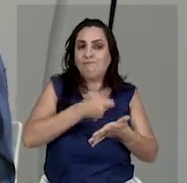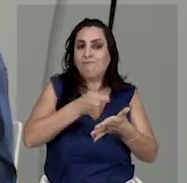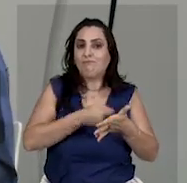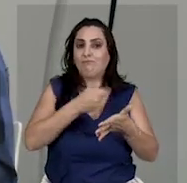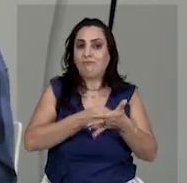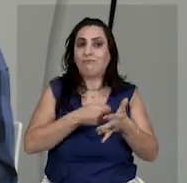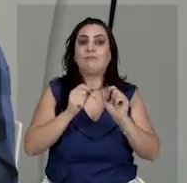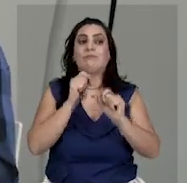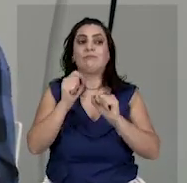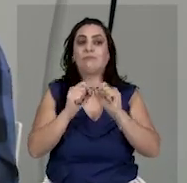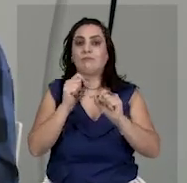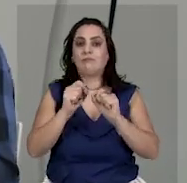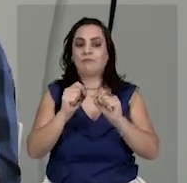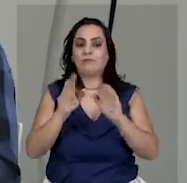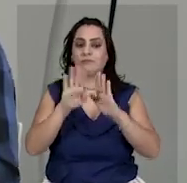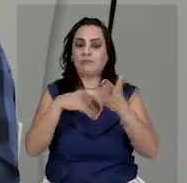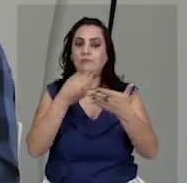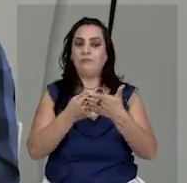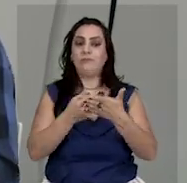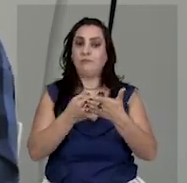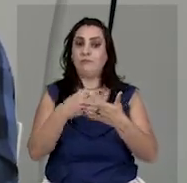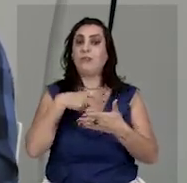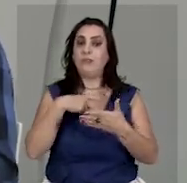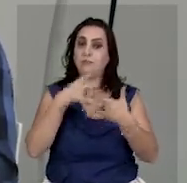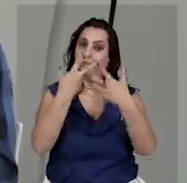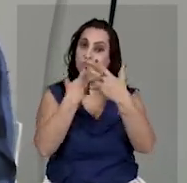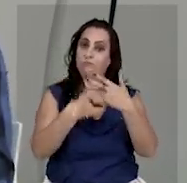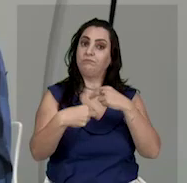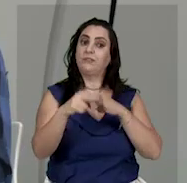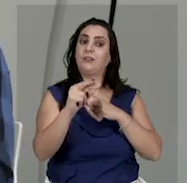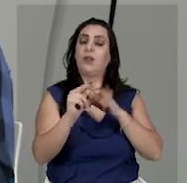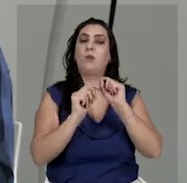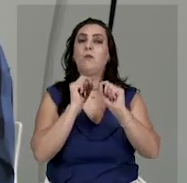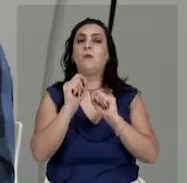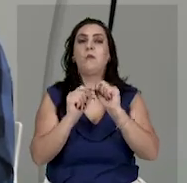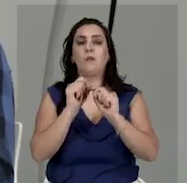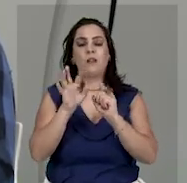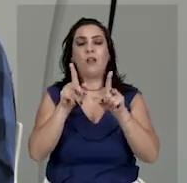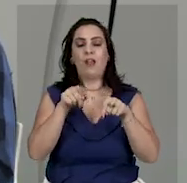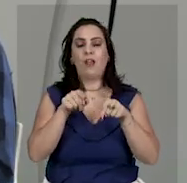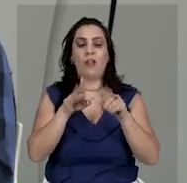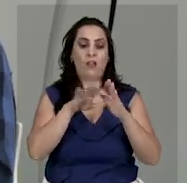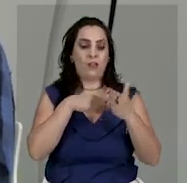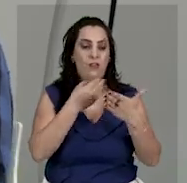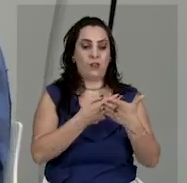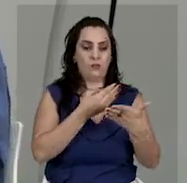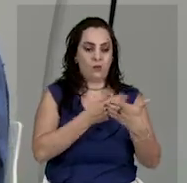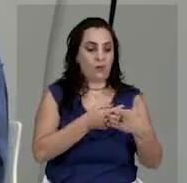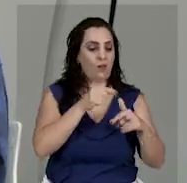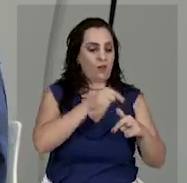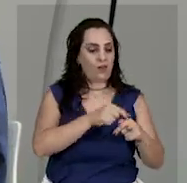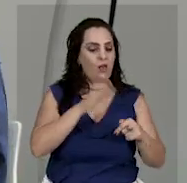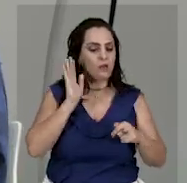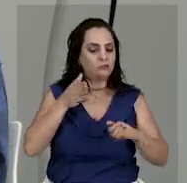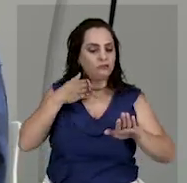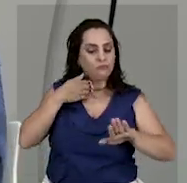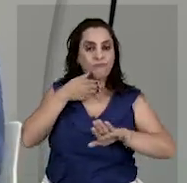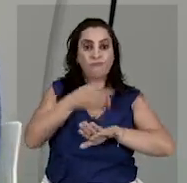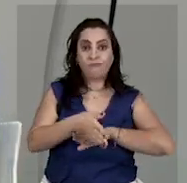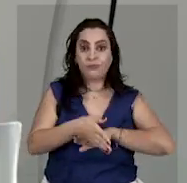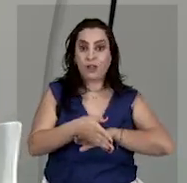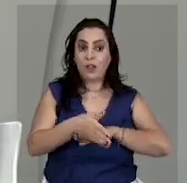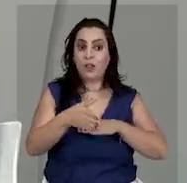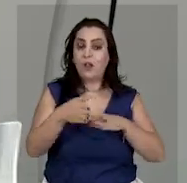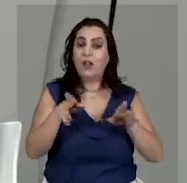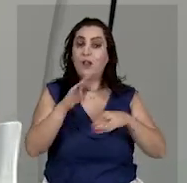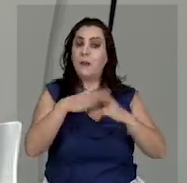escolas bilíngues. E escolas bilíngues é justamente aquela escola onde, desde a entrada da escola, o profissional